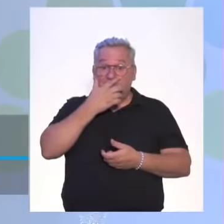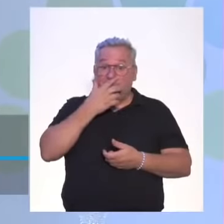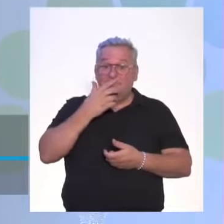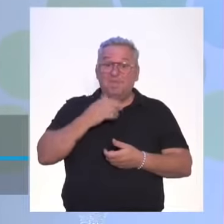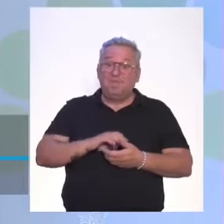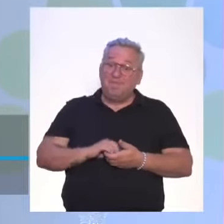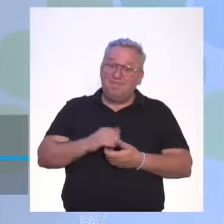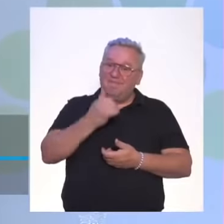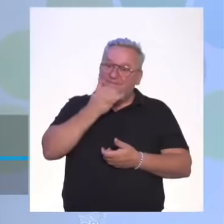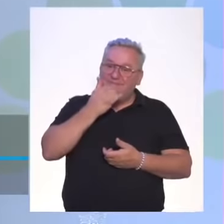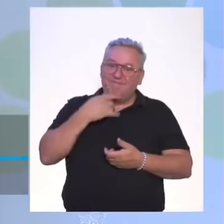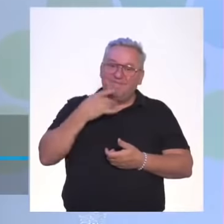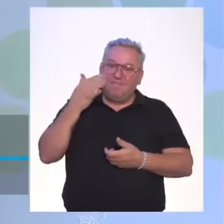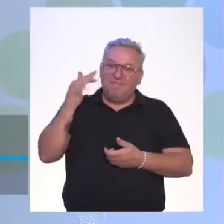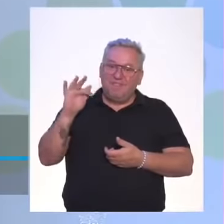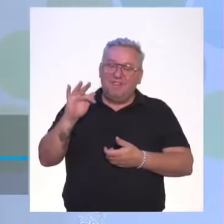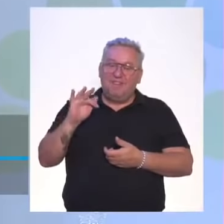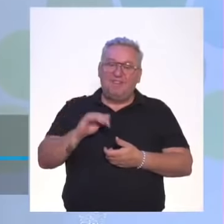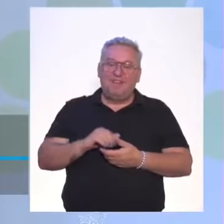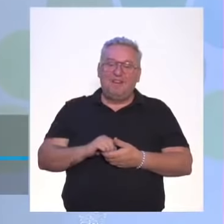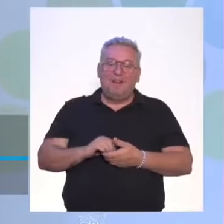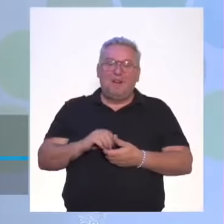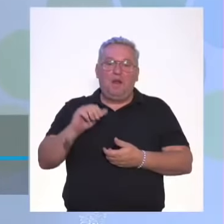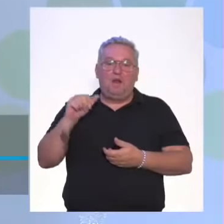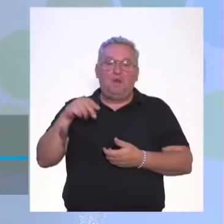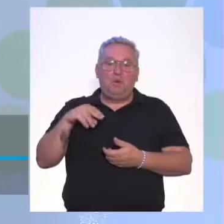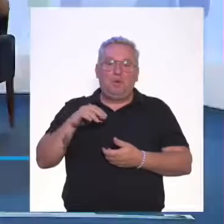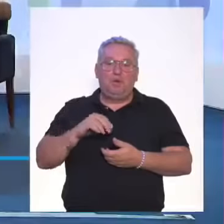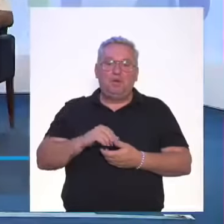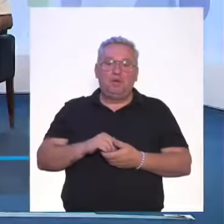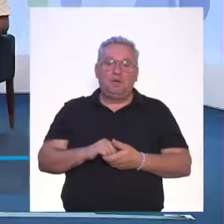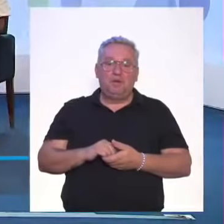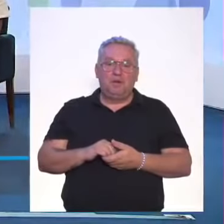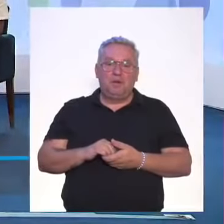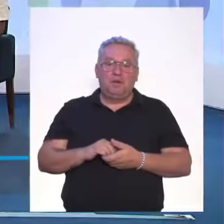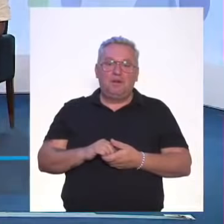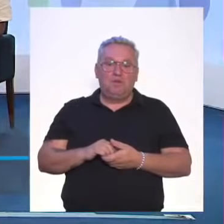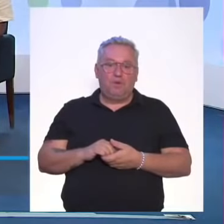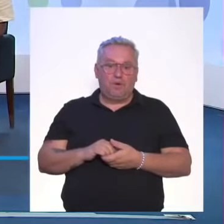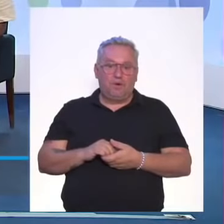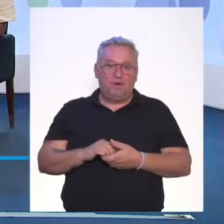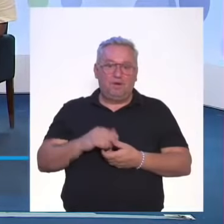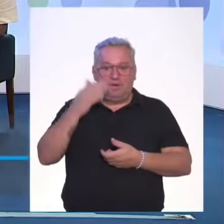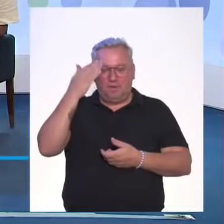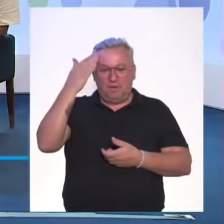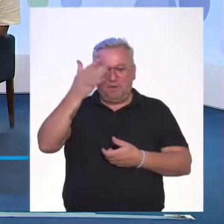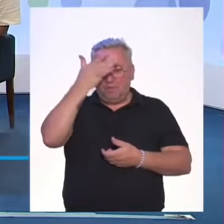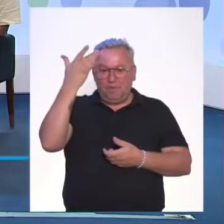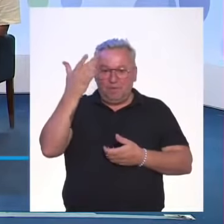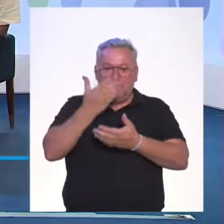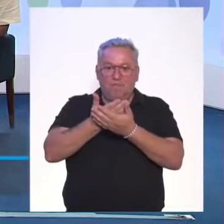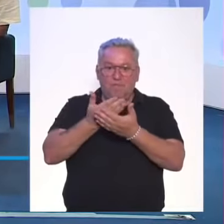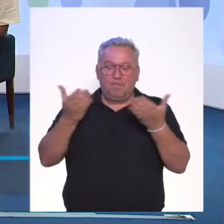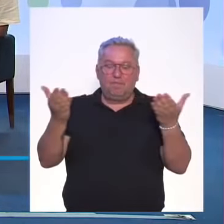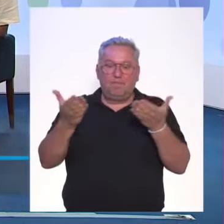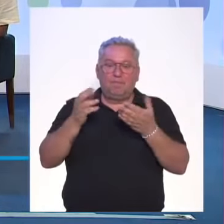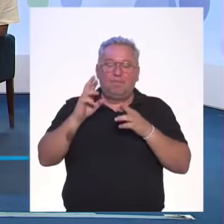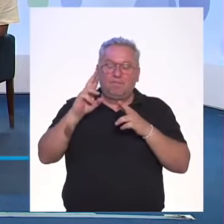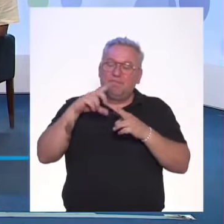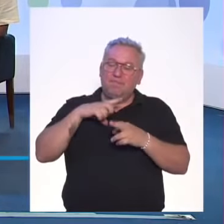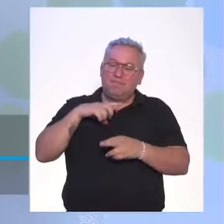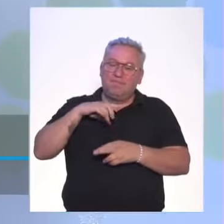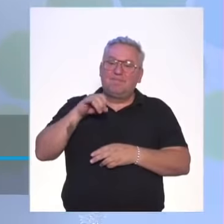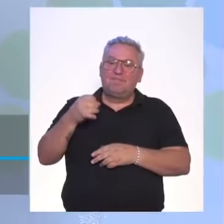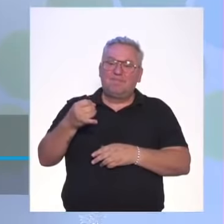bem Você viu o biquinho ao biquinho mantoan Obrigada pessoal pela aula de hoje espero que